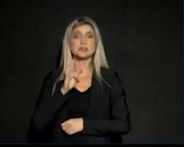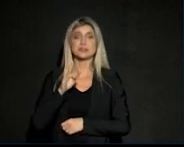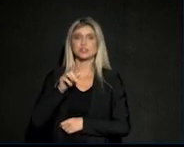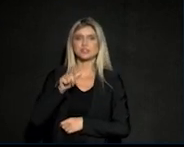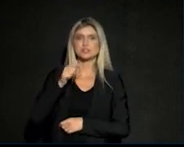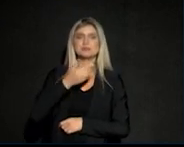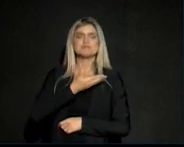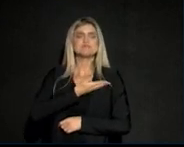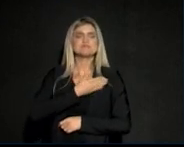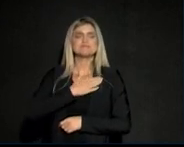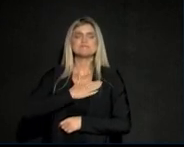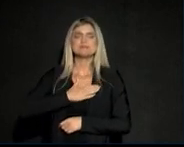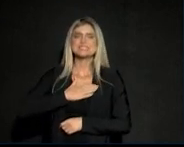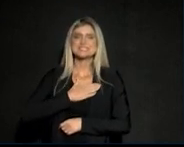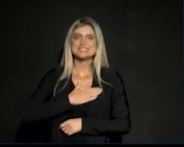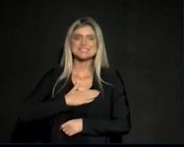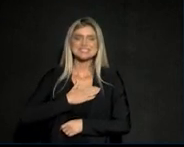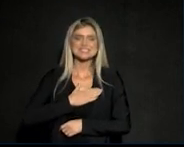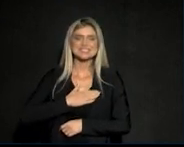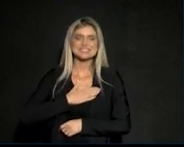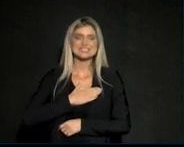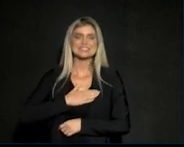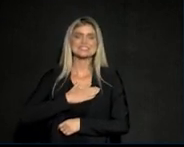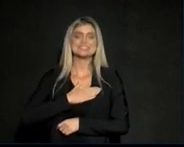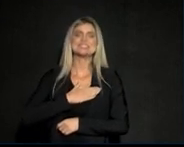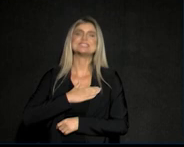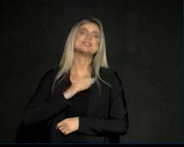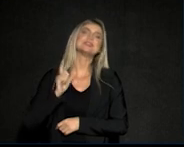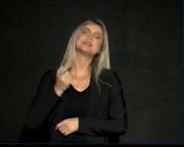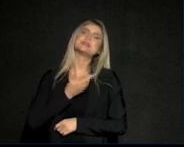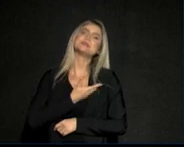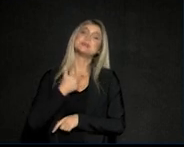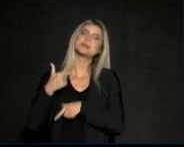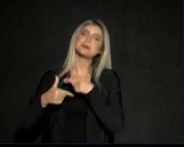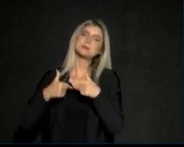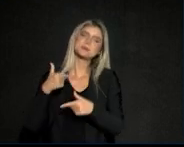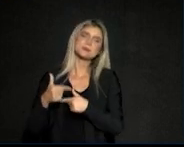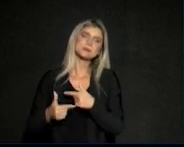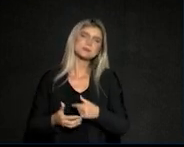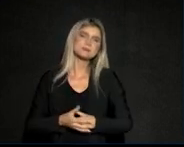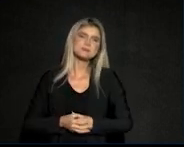BTG Mansueto meu querido ex-parceiro de missão